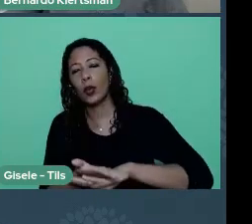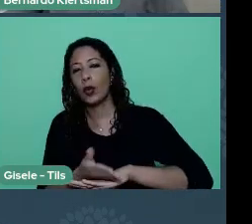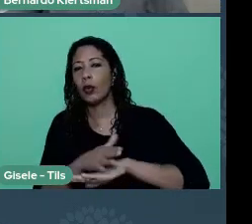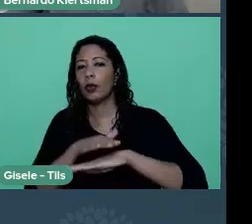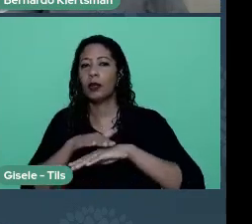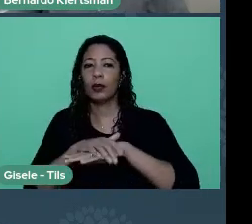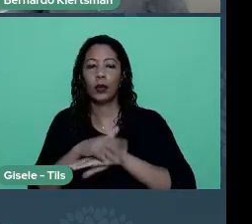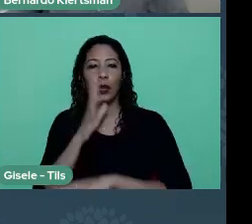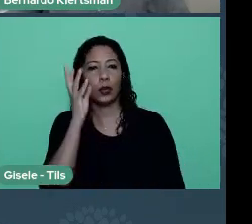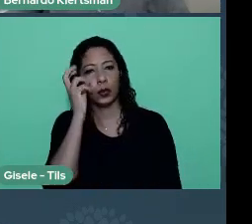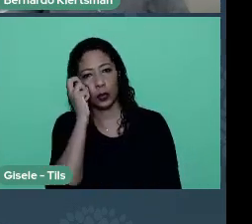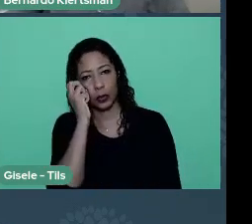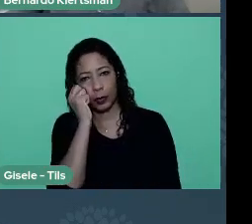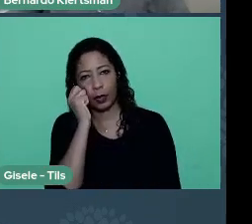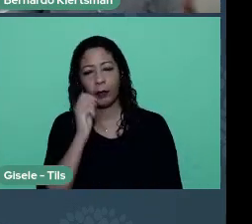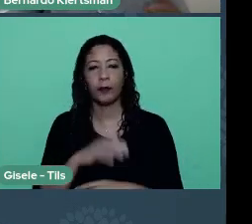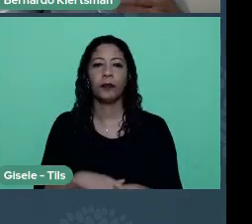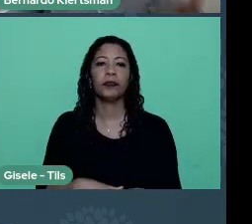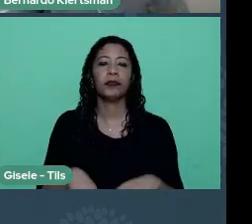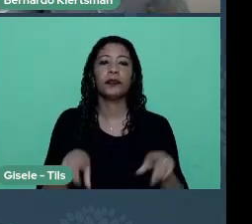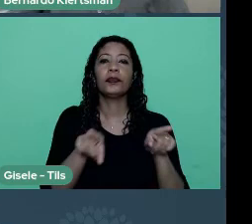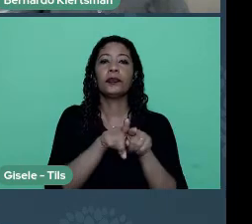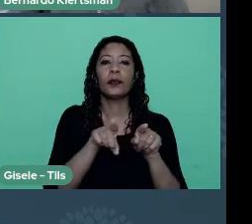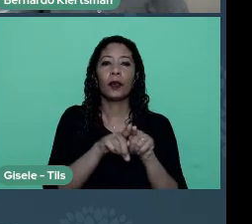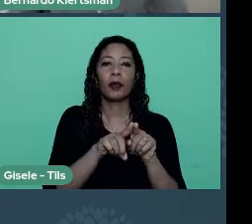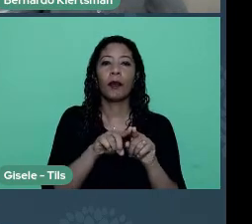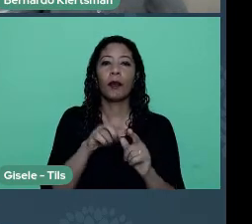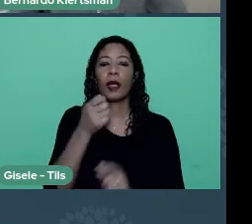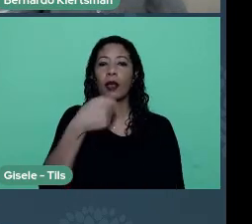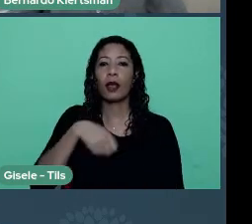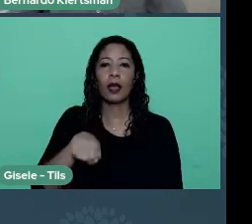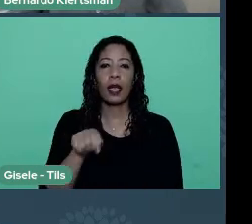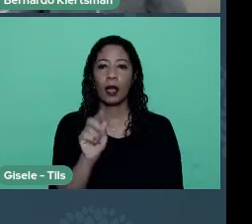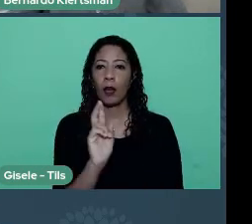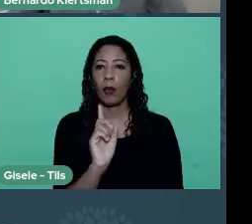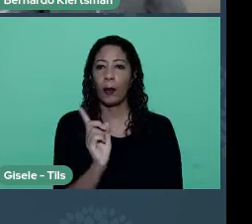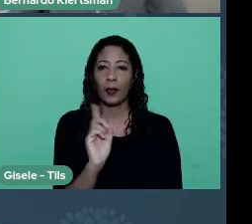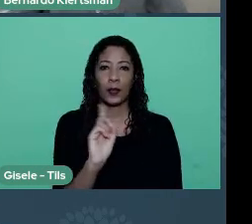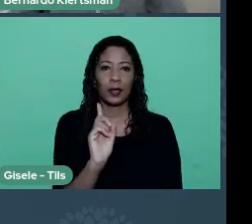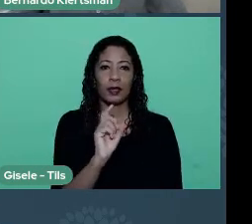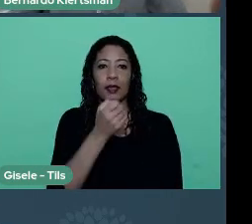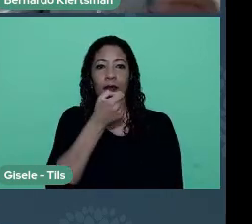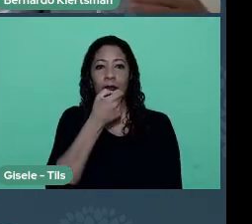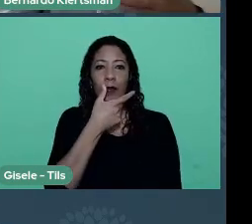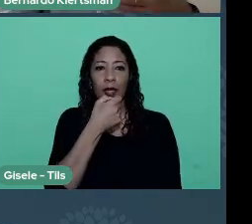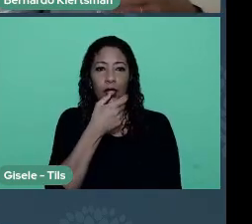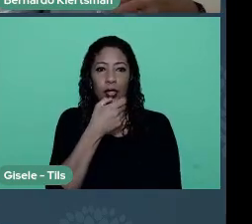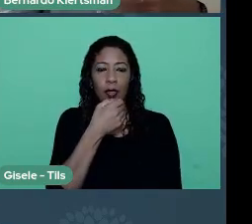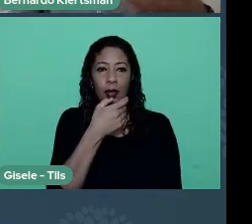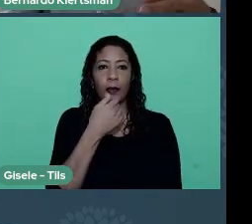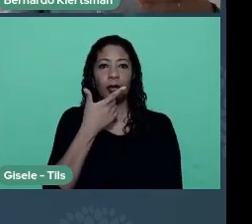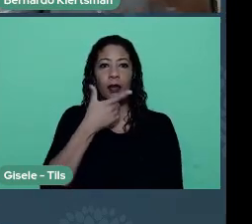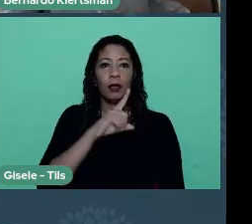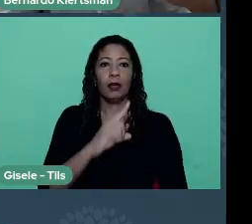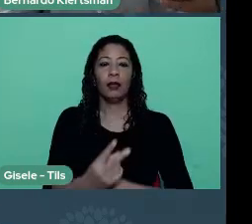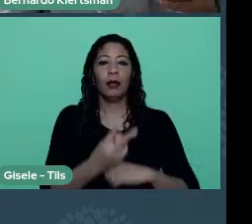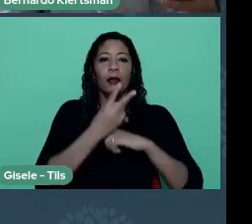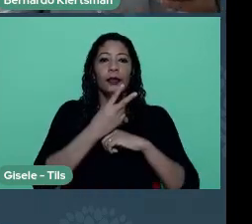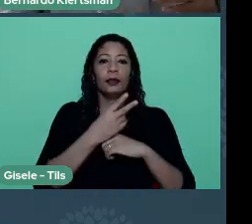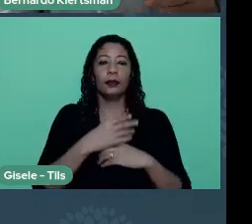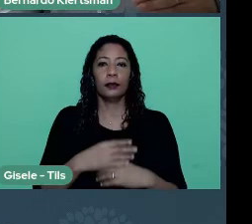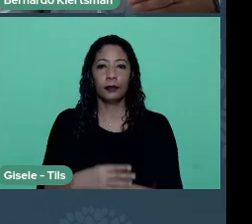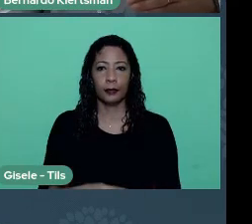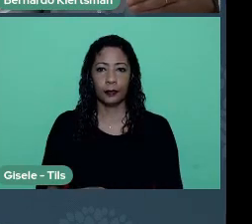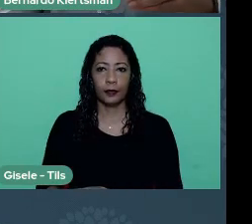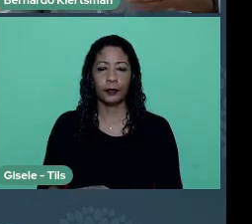asma, ou não utilizar, ou não há necessidade de você utilizar medicamento de resgate. Aliás, isso é um